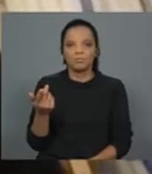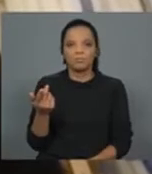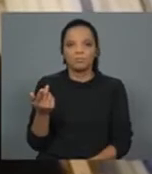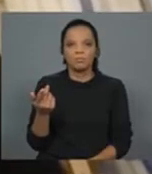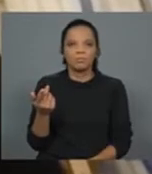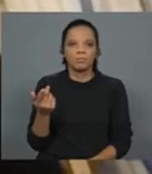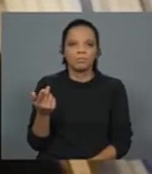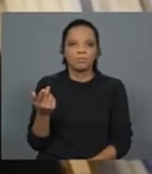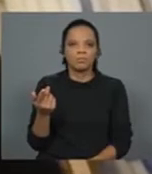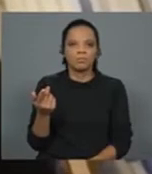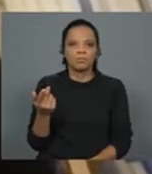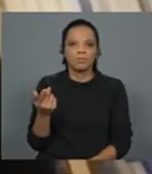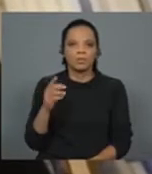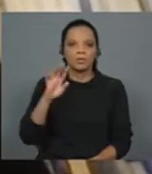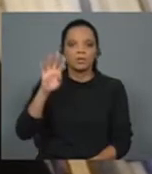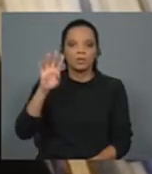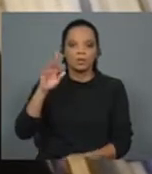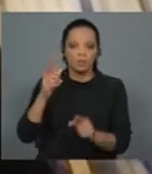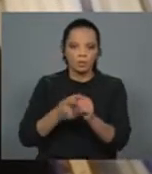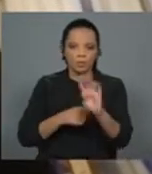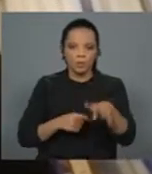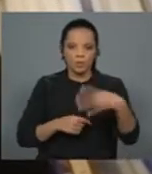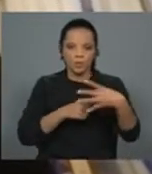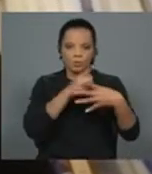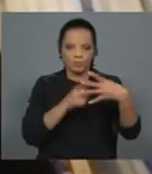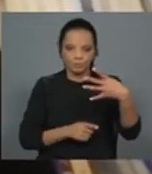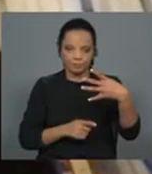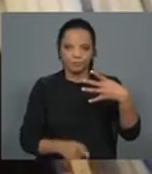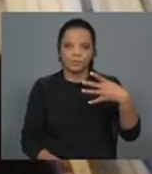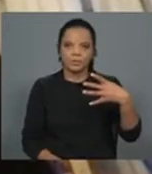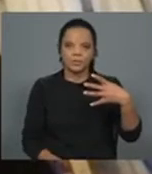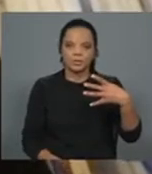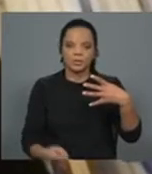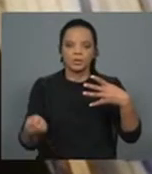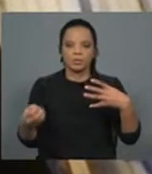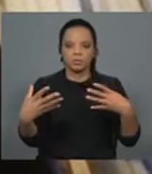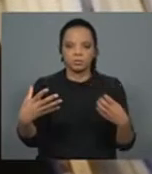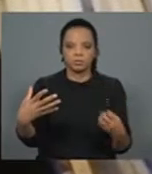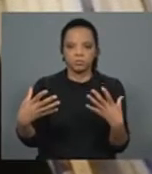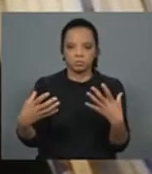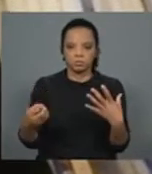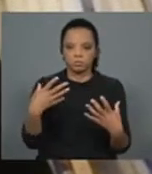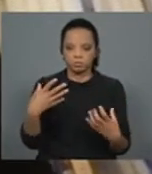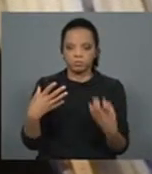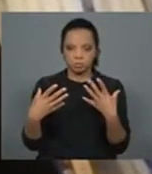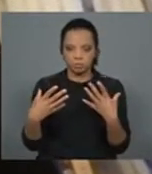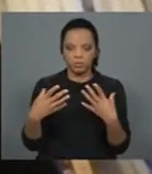quatro post-hall broadband, ou seja, sensores de banda larga, que vão